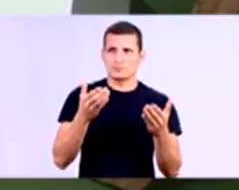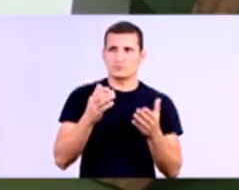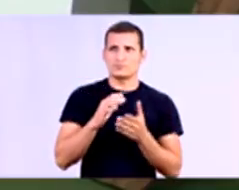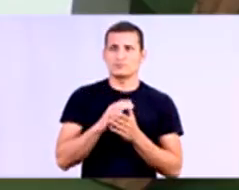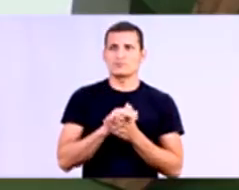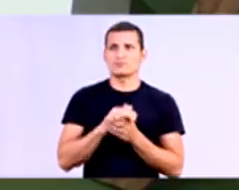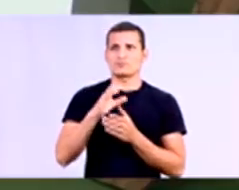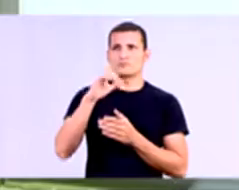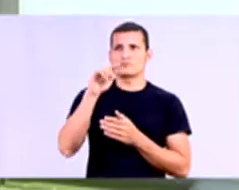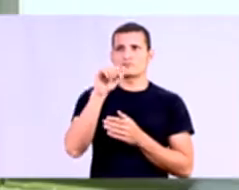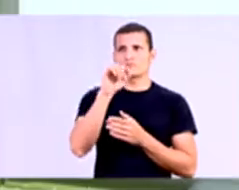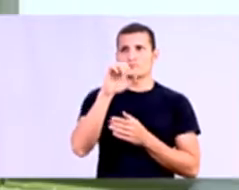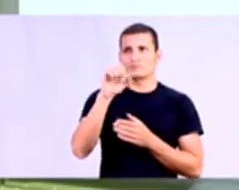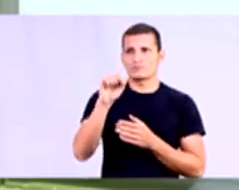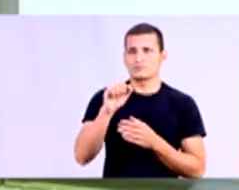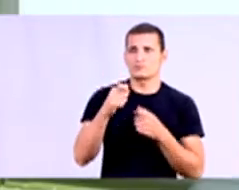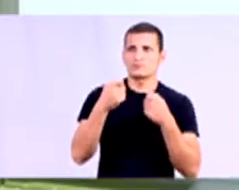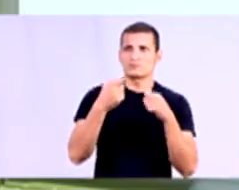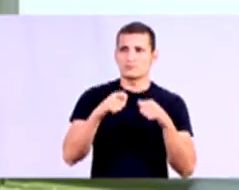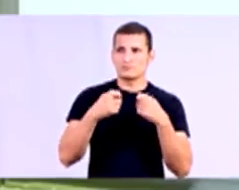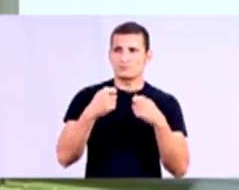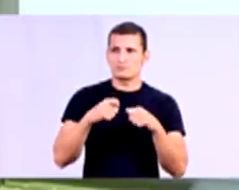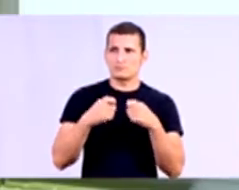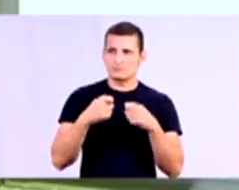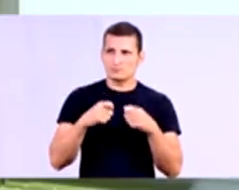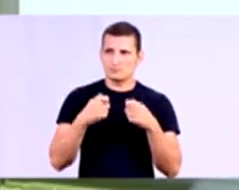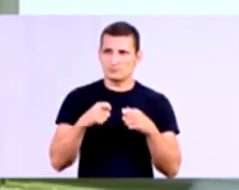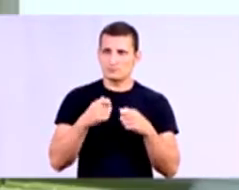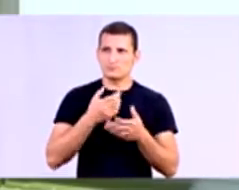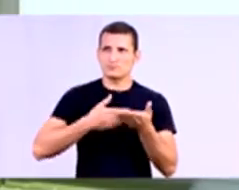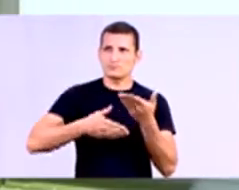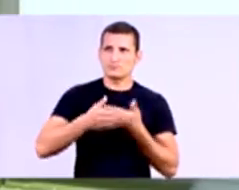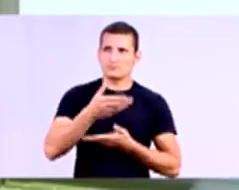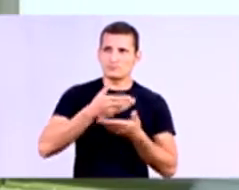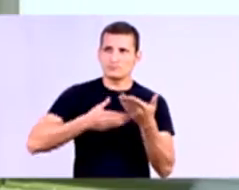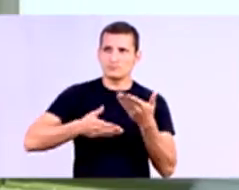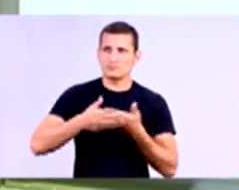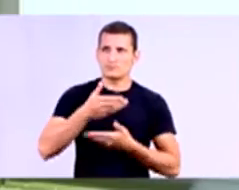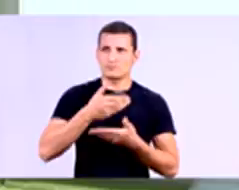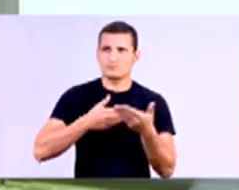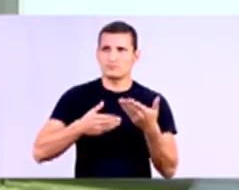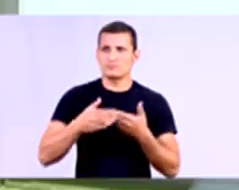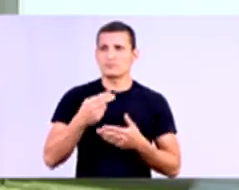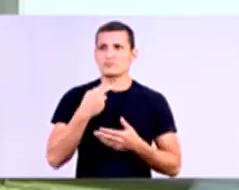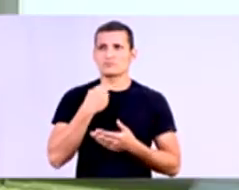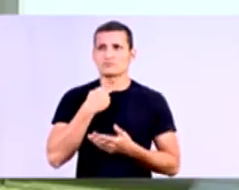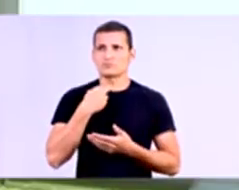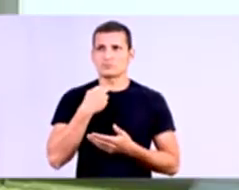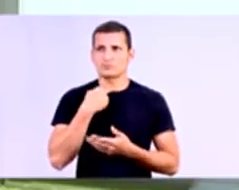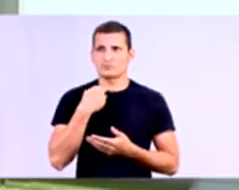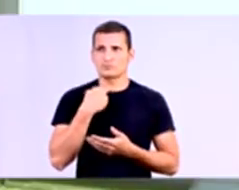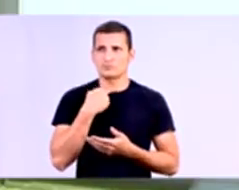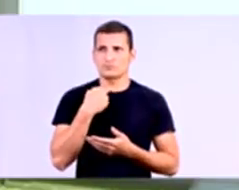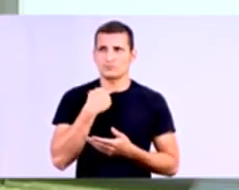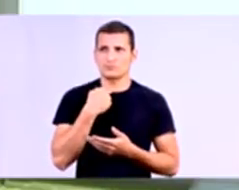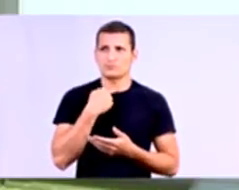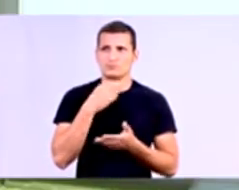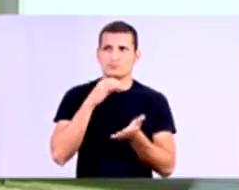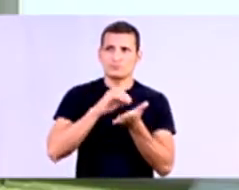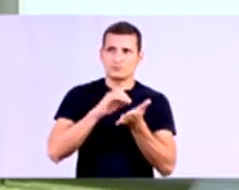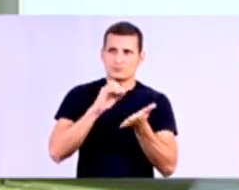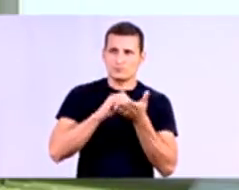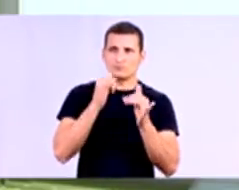as classes que precisam se relacionar e que não podem